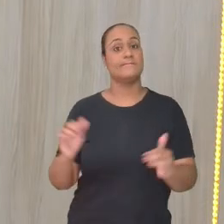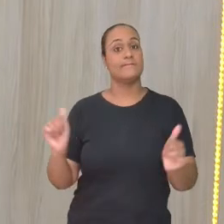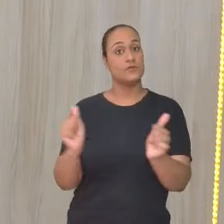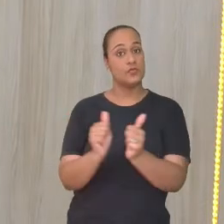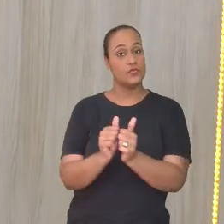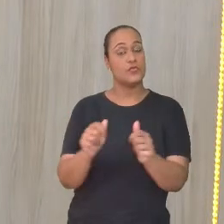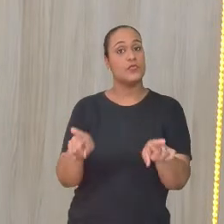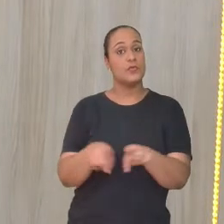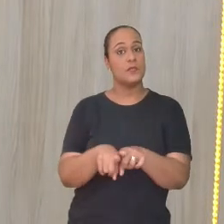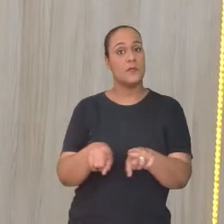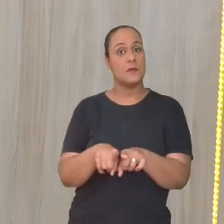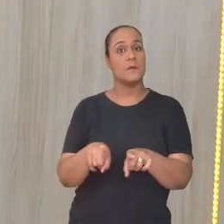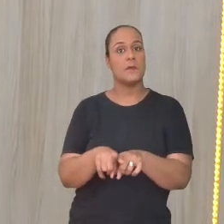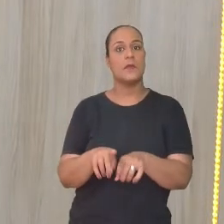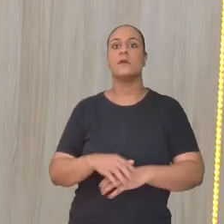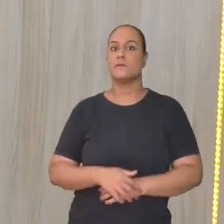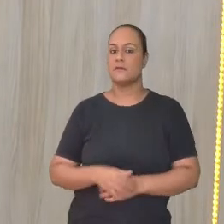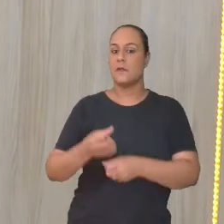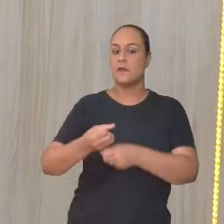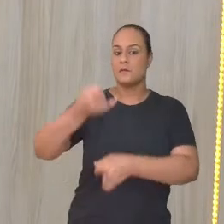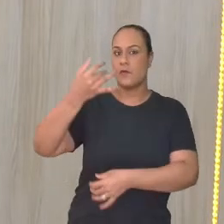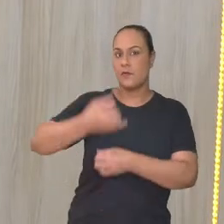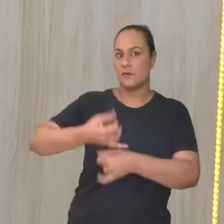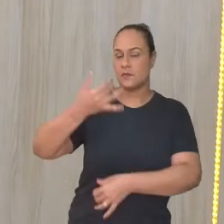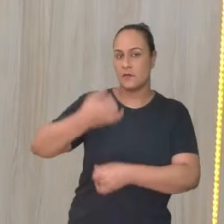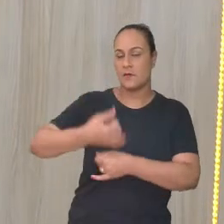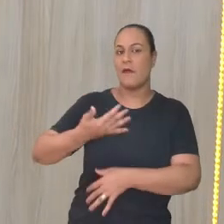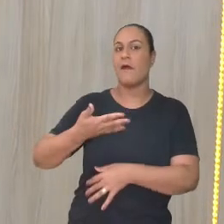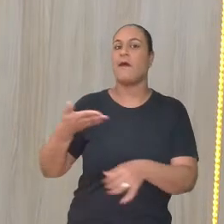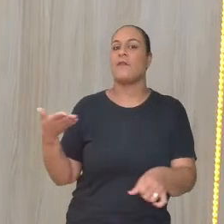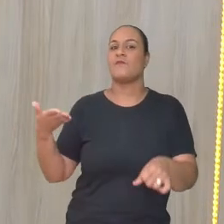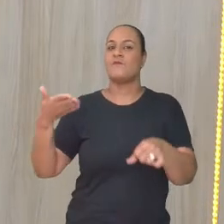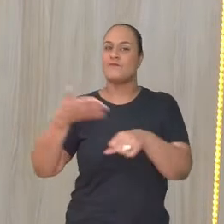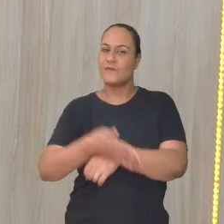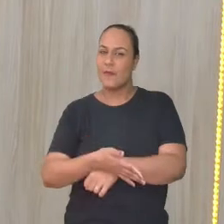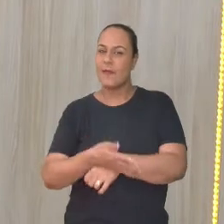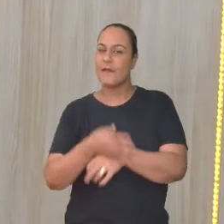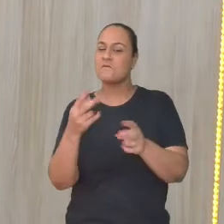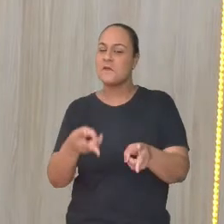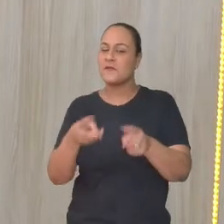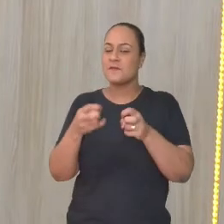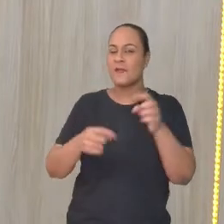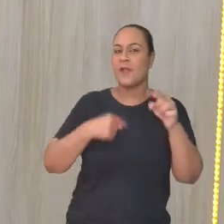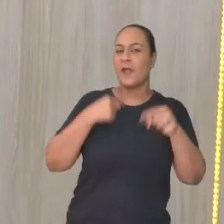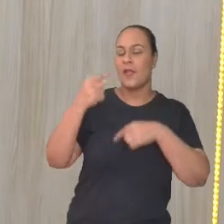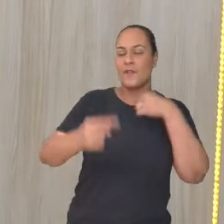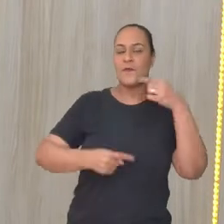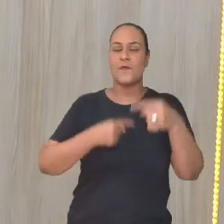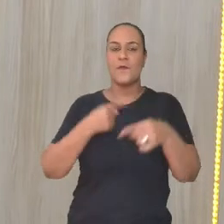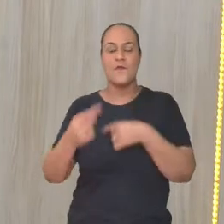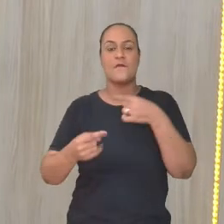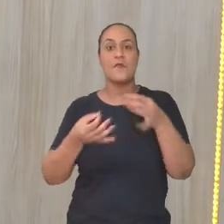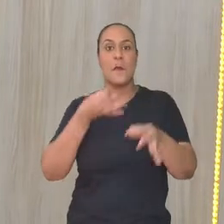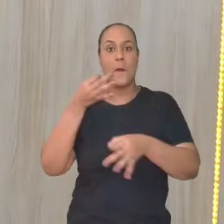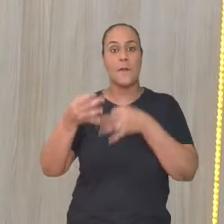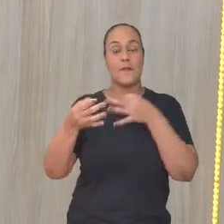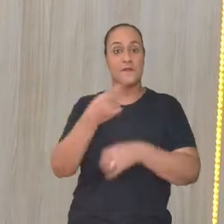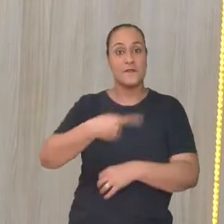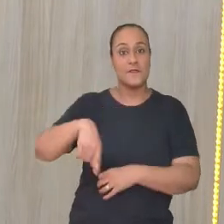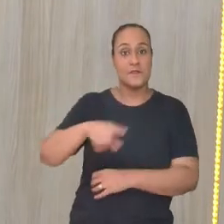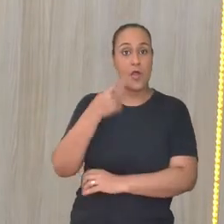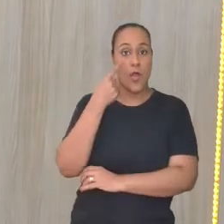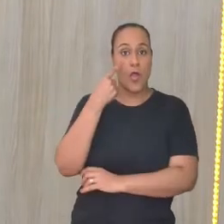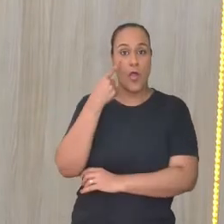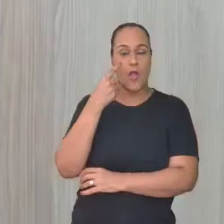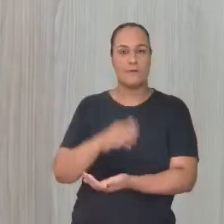também comigo na bancada para acompanhar os comentários, as dúvidas, acompanhar aí no chat. Olha